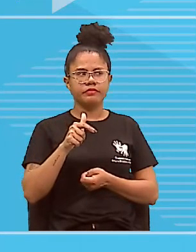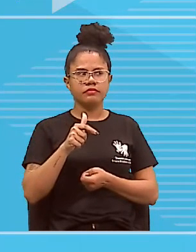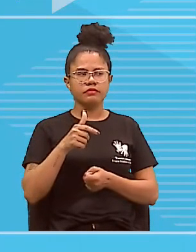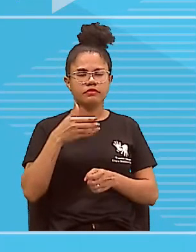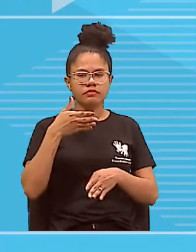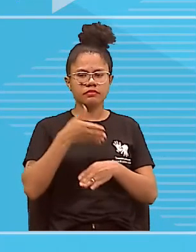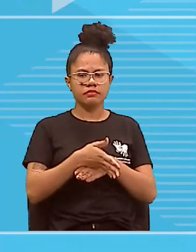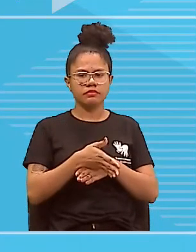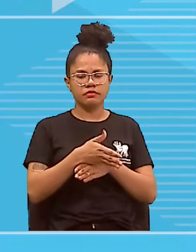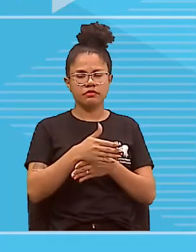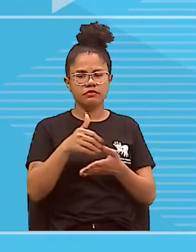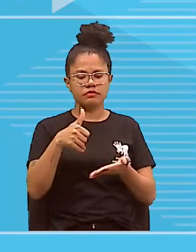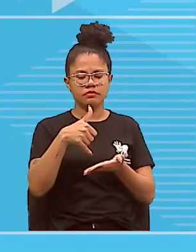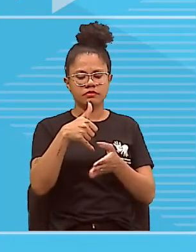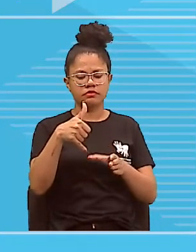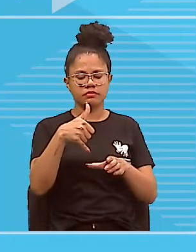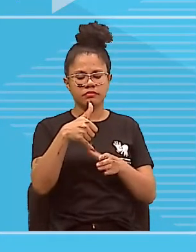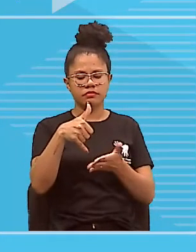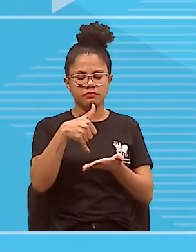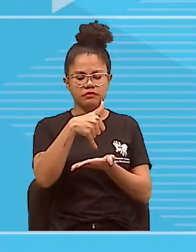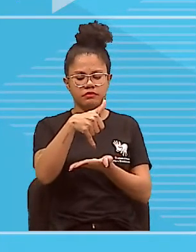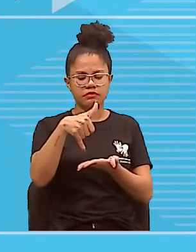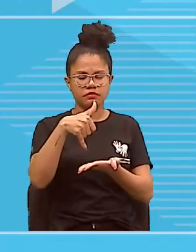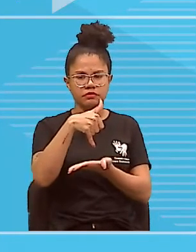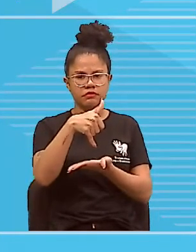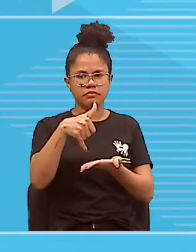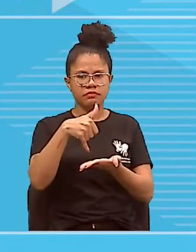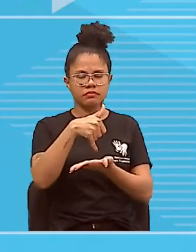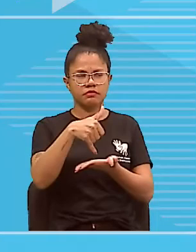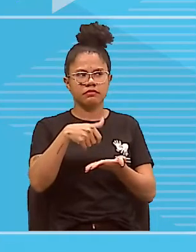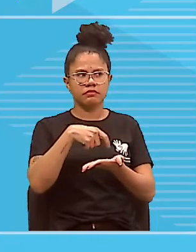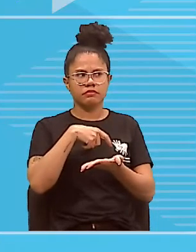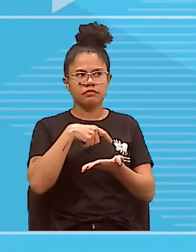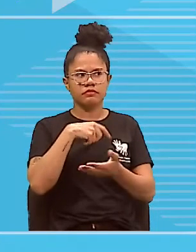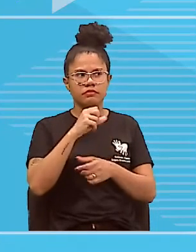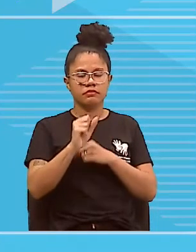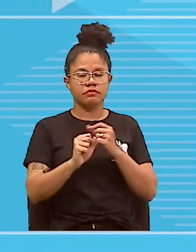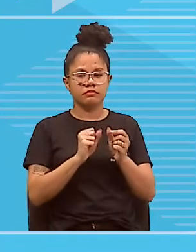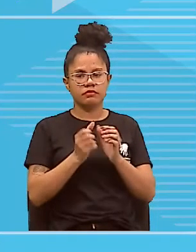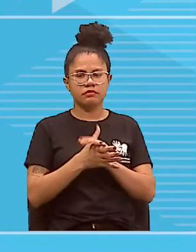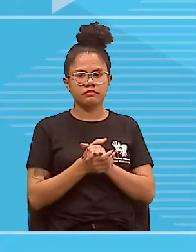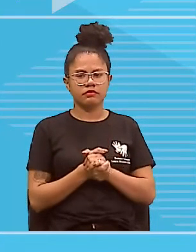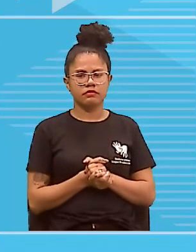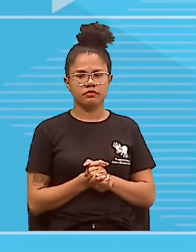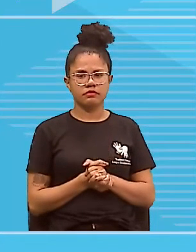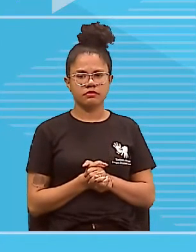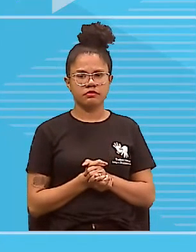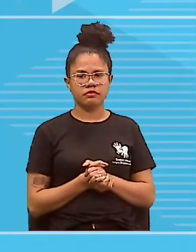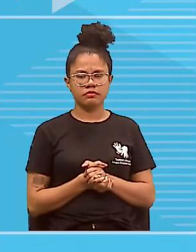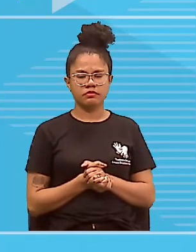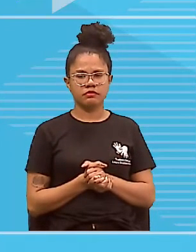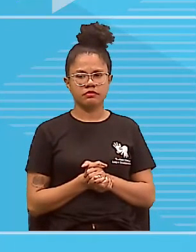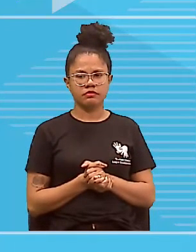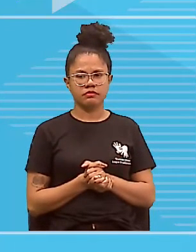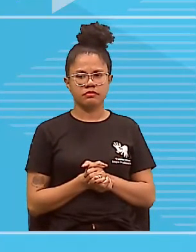entrar no óleo ela vai sofrer um fenômeno que nós chamamos de refração